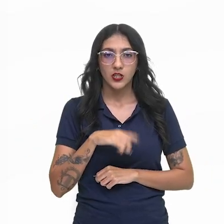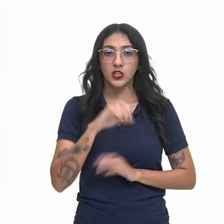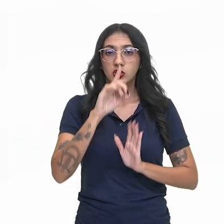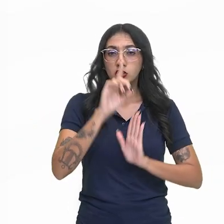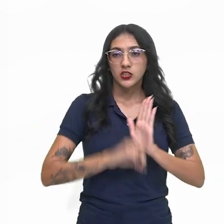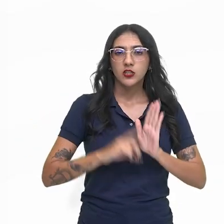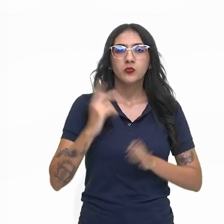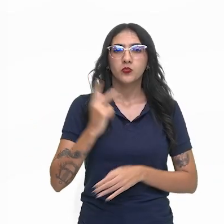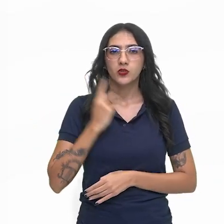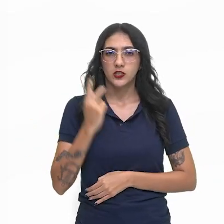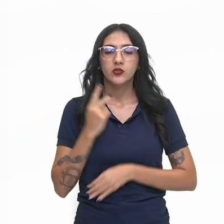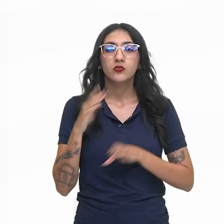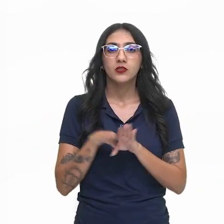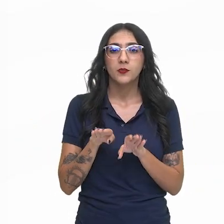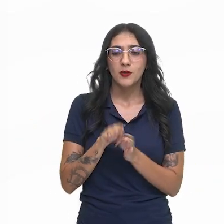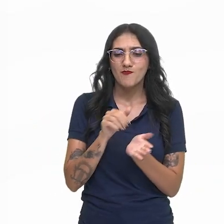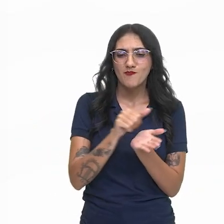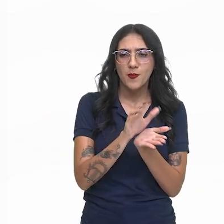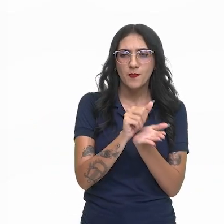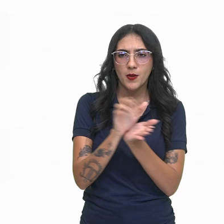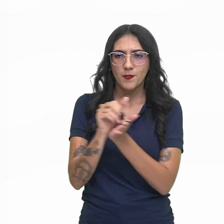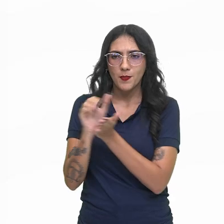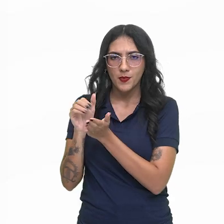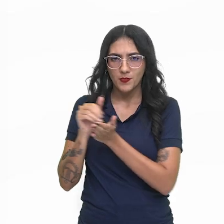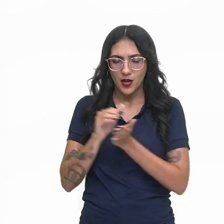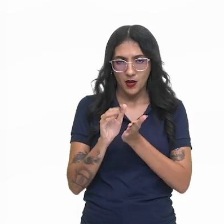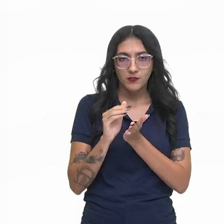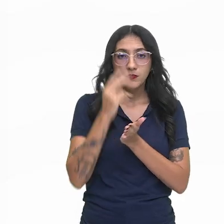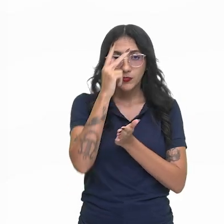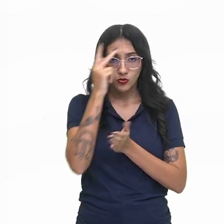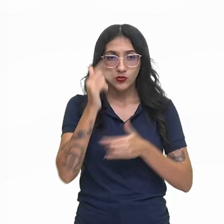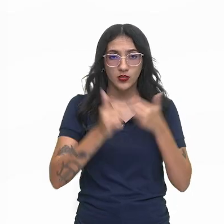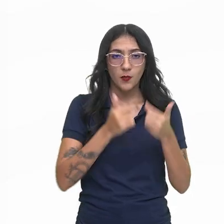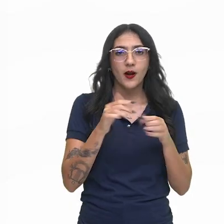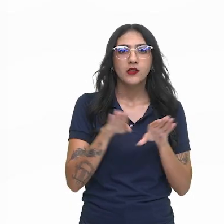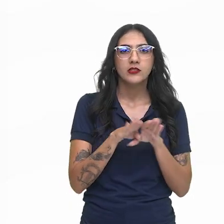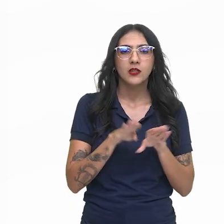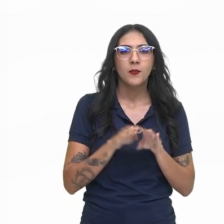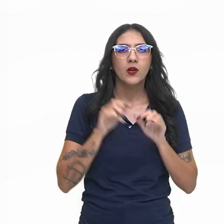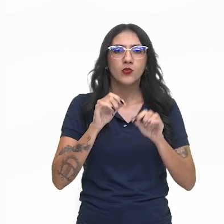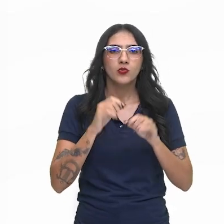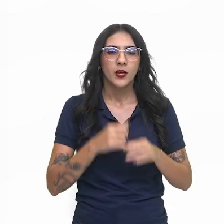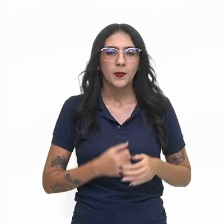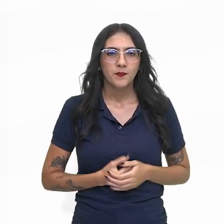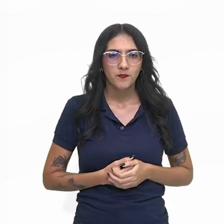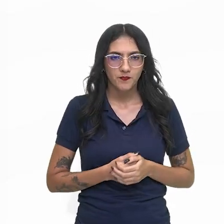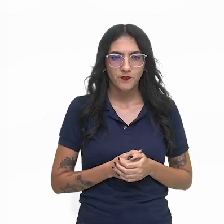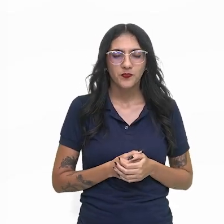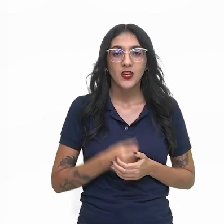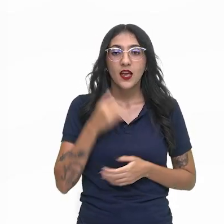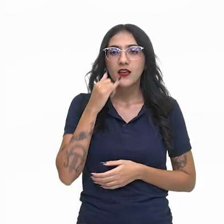vai demitir os servidores públicos e cassar mandatos